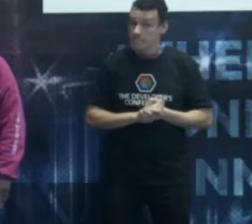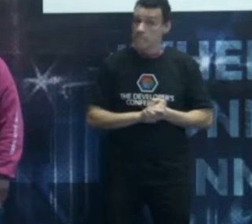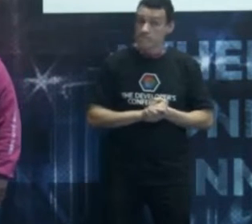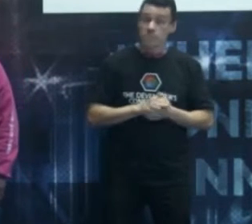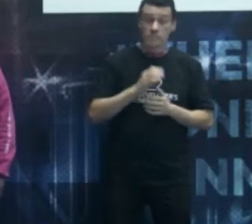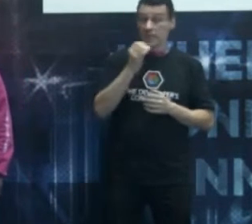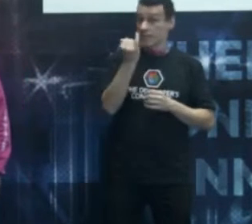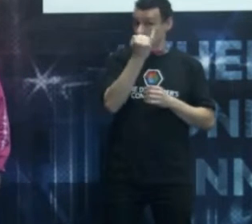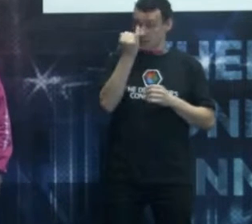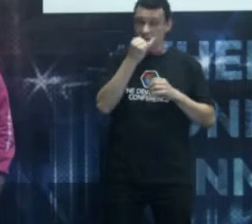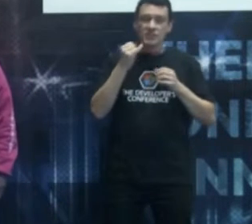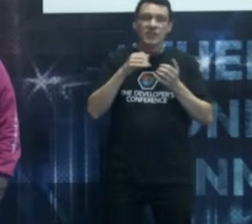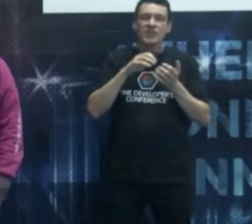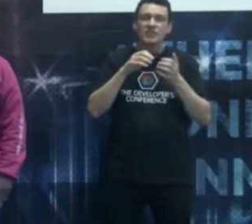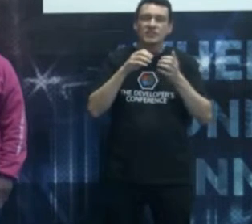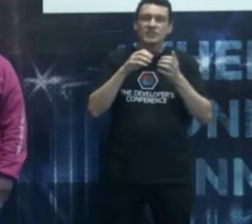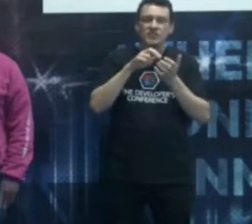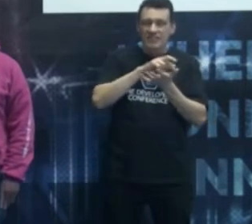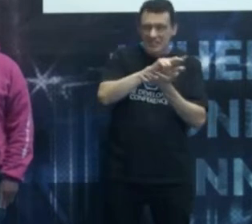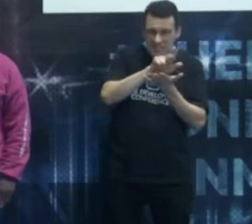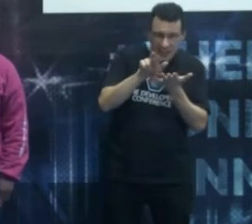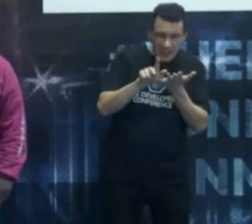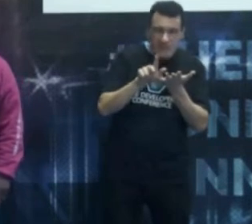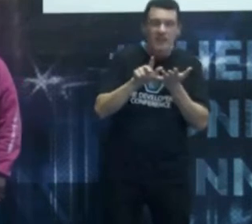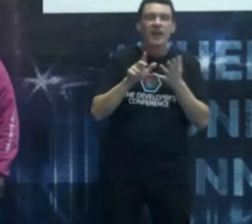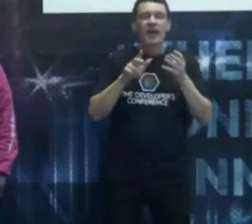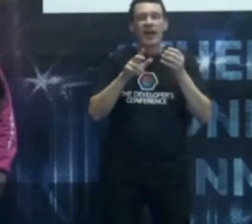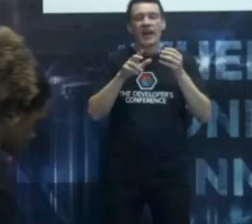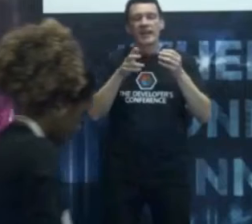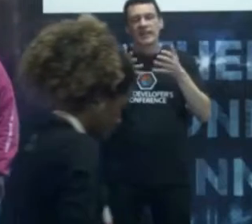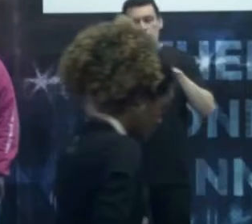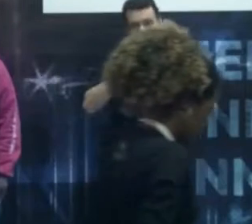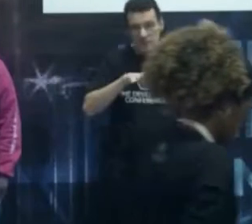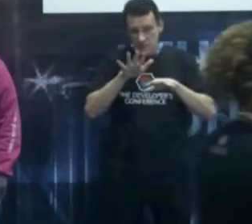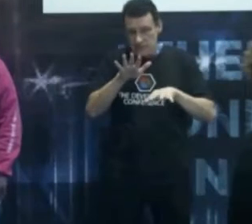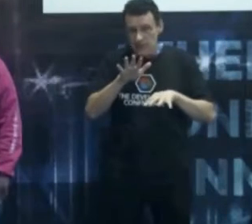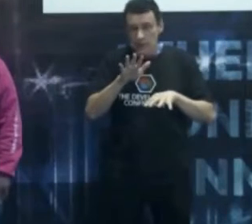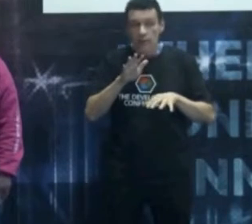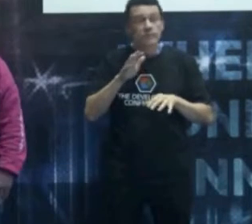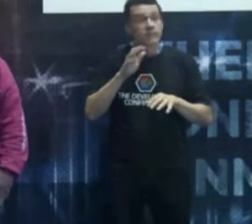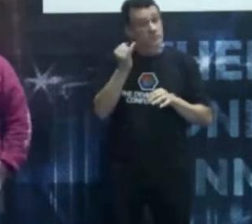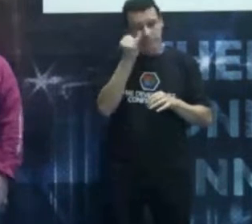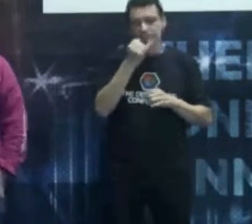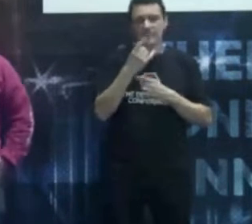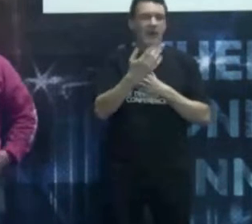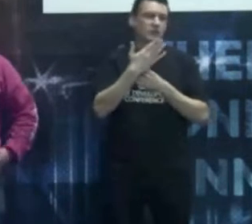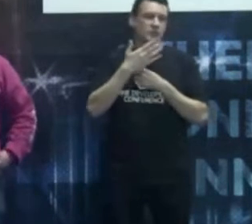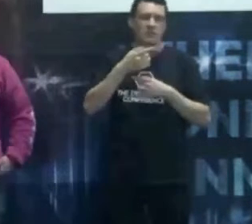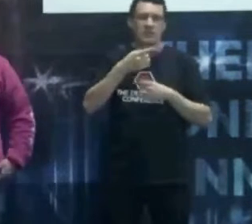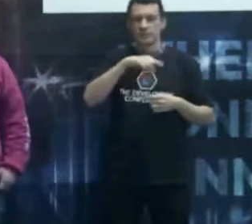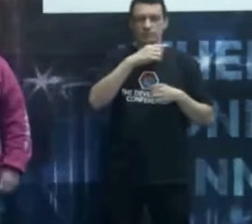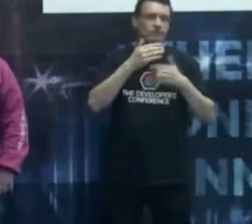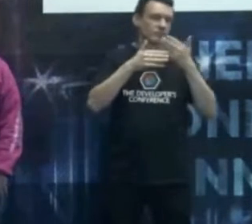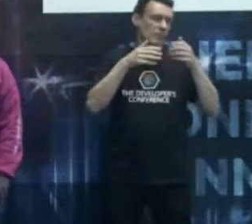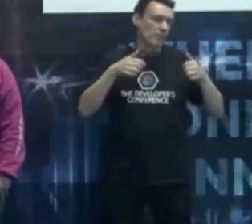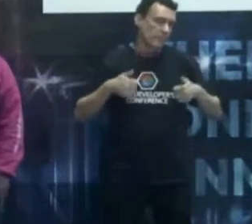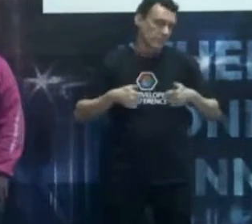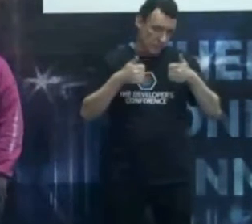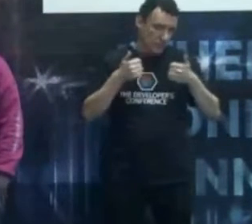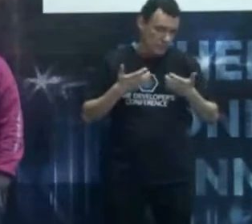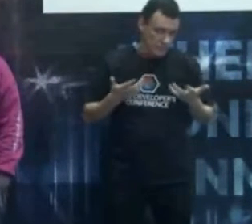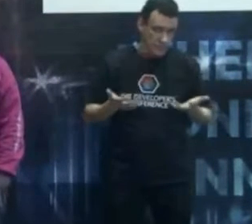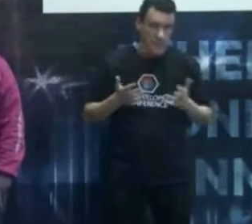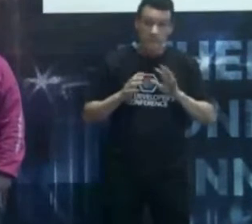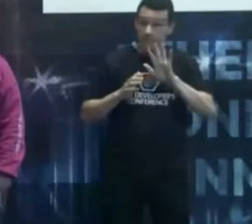diversidade e inclusão. Mas eu acredito que tem um valor fundamental e essencial dentro de todo esse debate, que é o valor de a gente